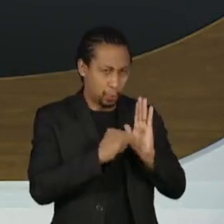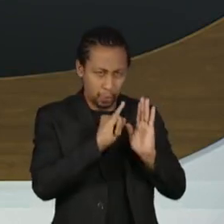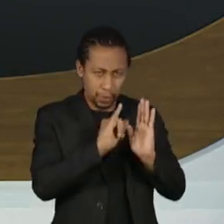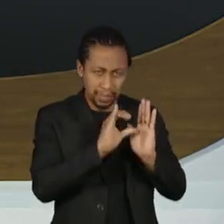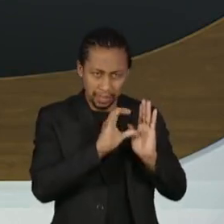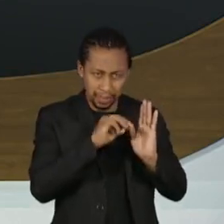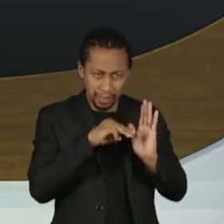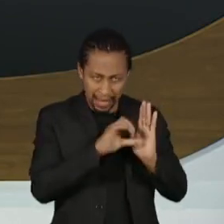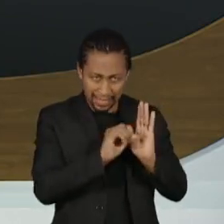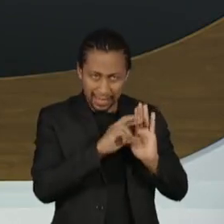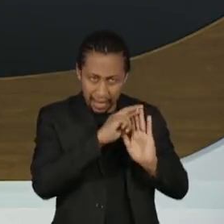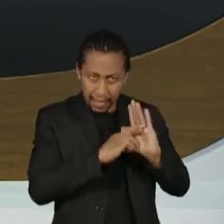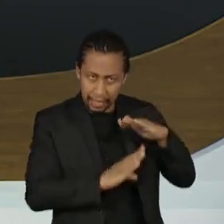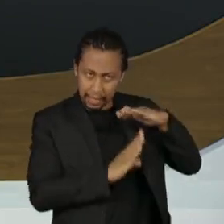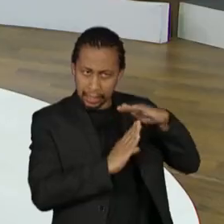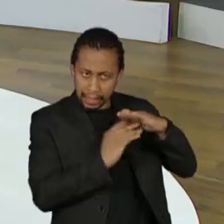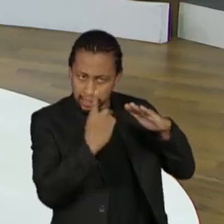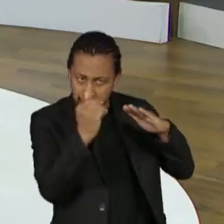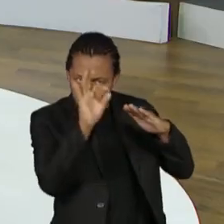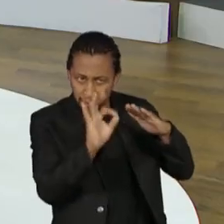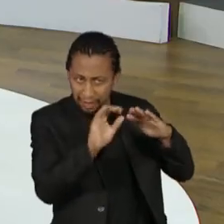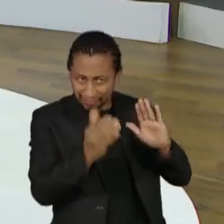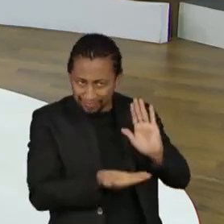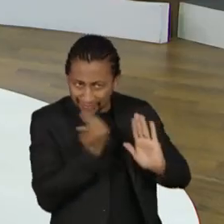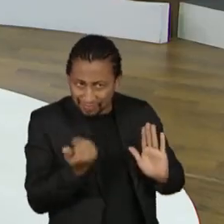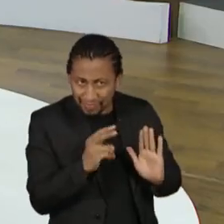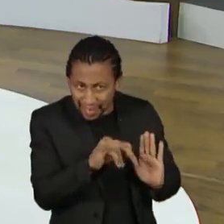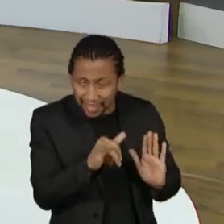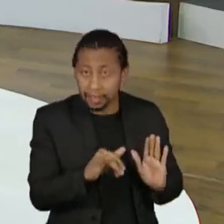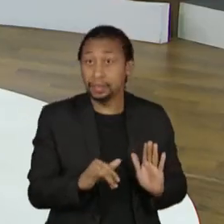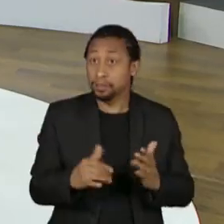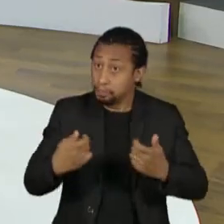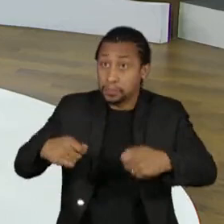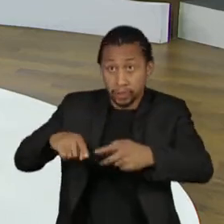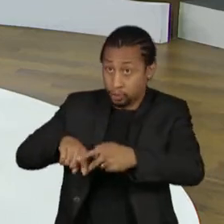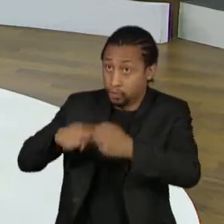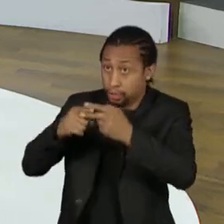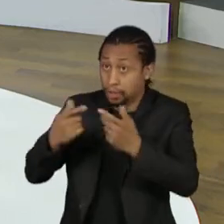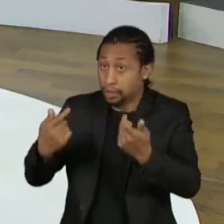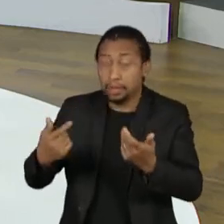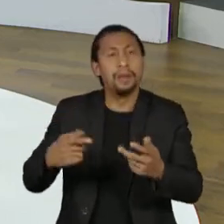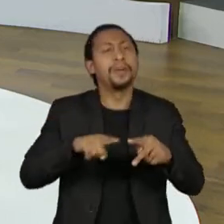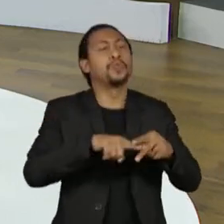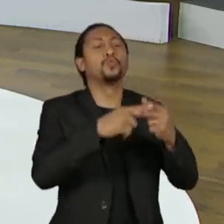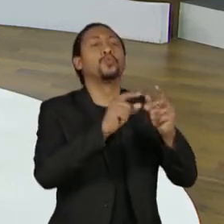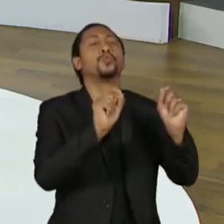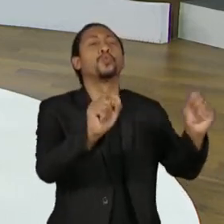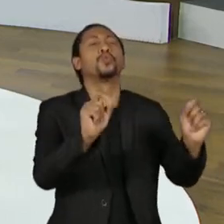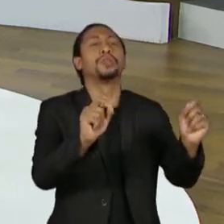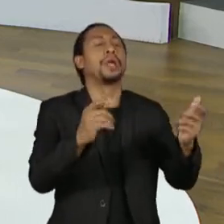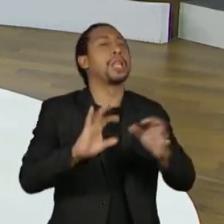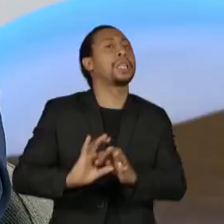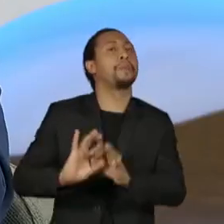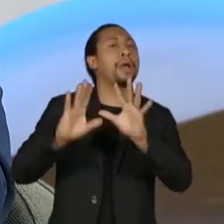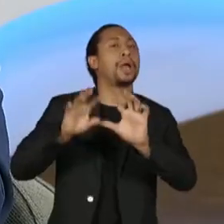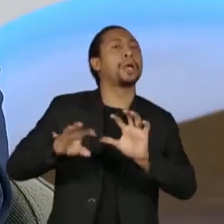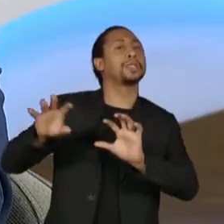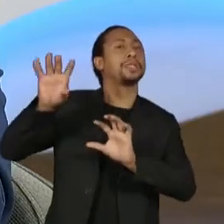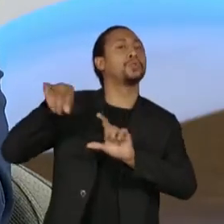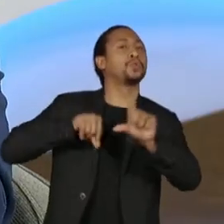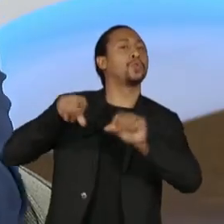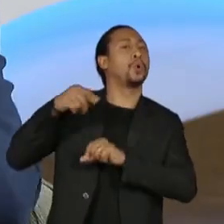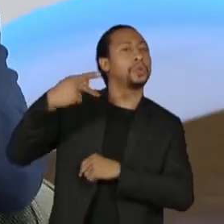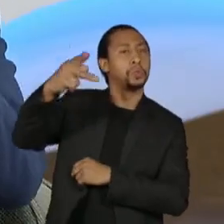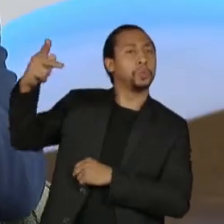senhor considera um erro ter esse teto? Vai ter que consertar. O que é consertar? É liberar novamente para cada estado ter a sua alíquota? Então vamos lá.